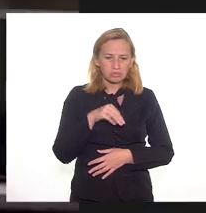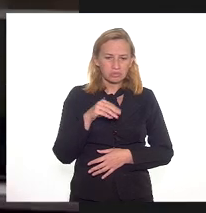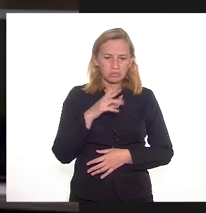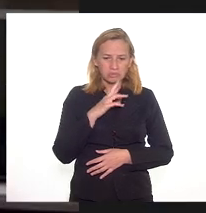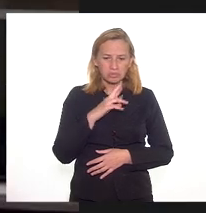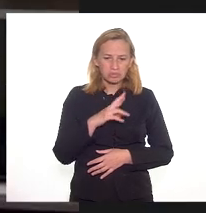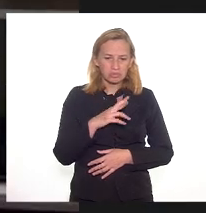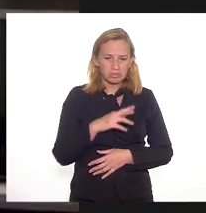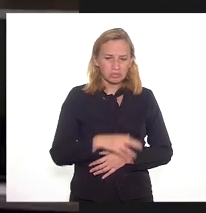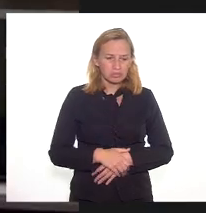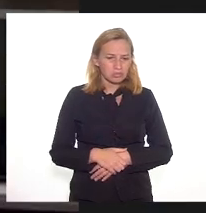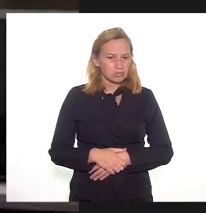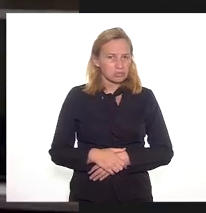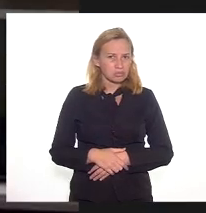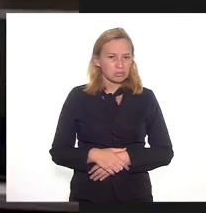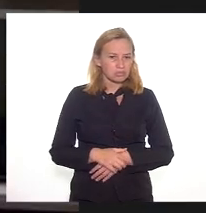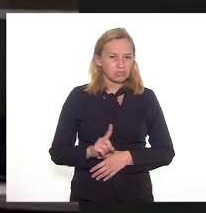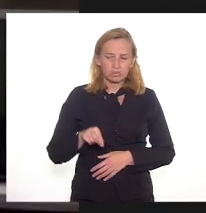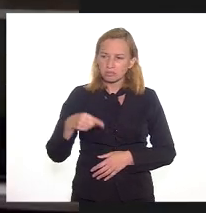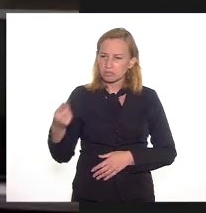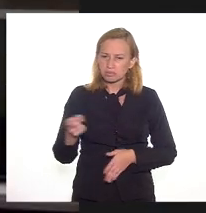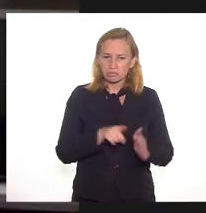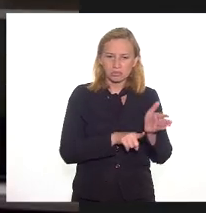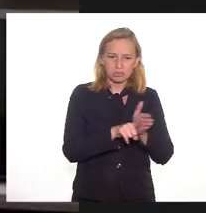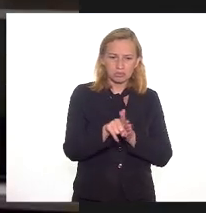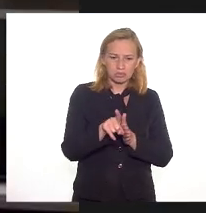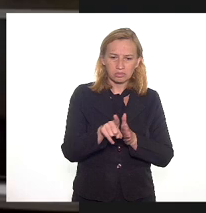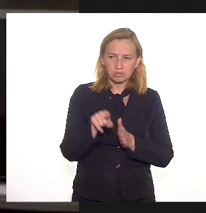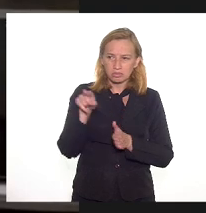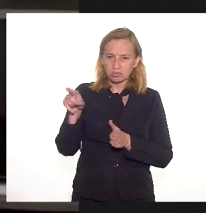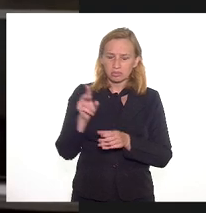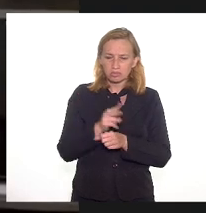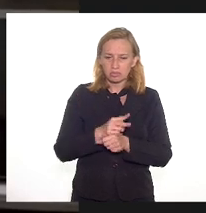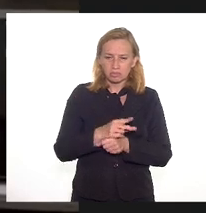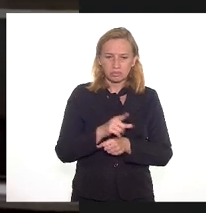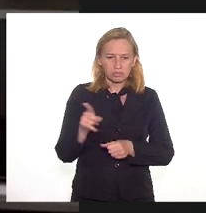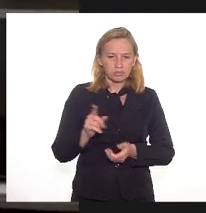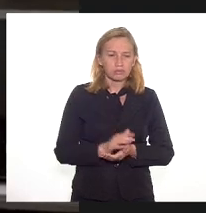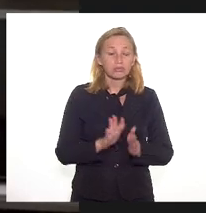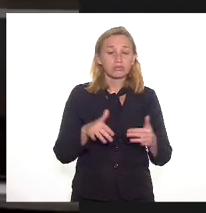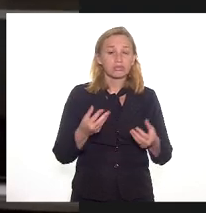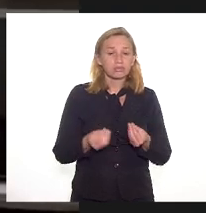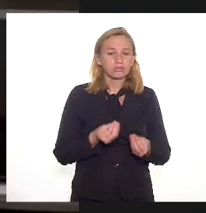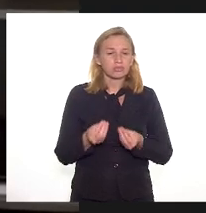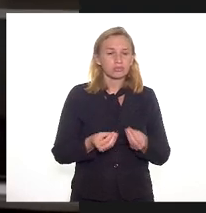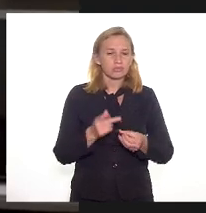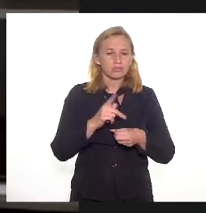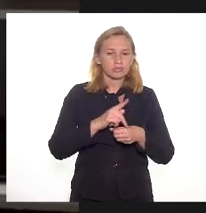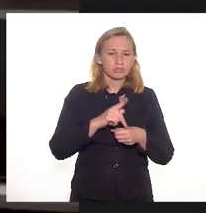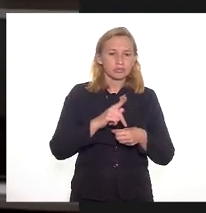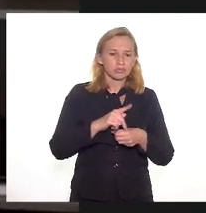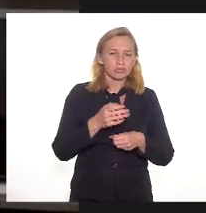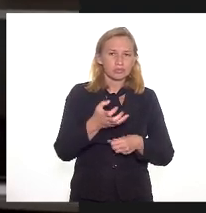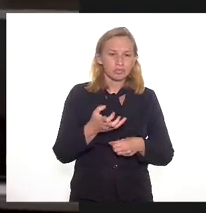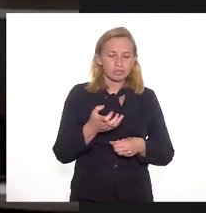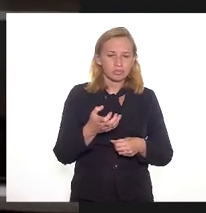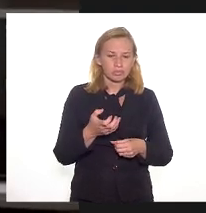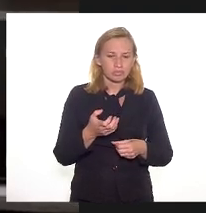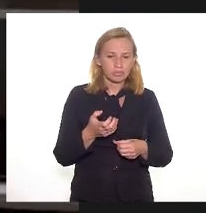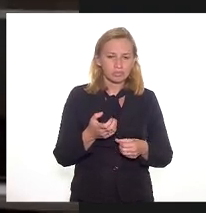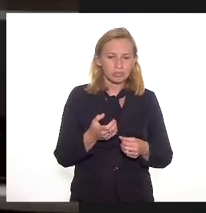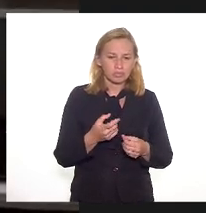bom. Então, deixa eu ir para a próxima pergunta, enquanto você busca aí. Como a Petrobras pretende enfrentar as